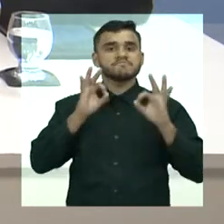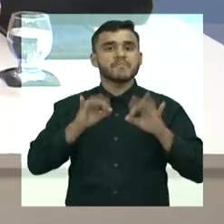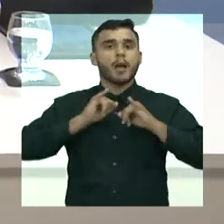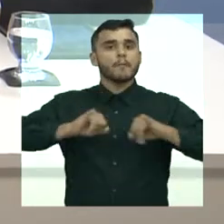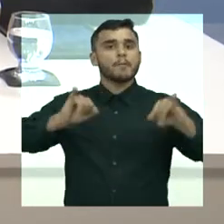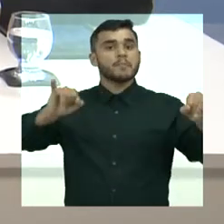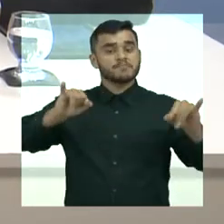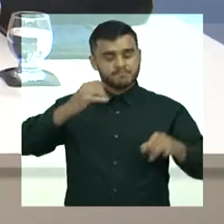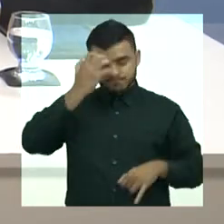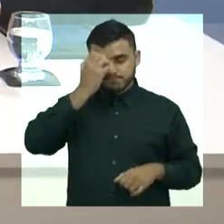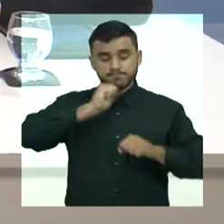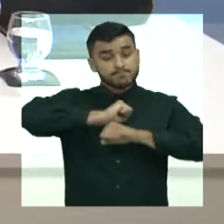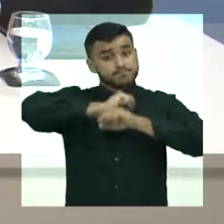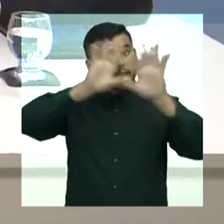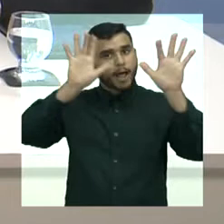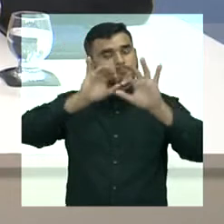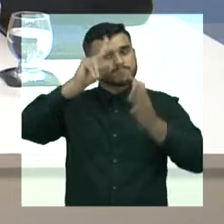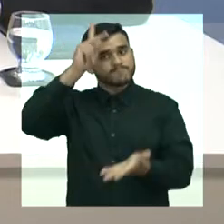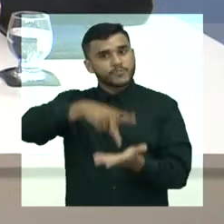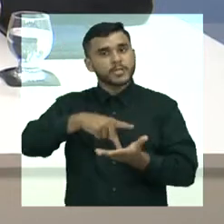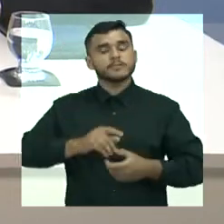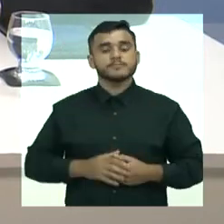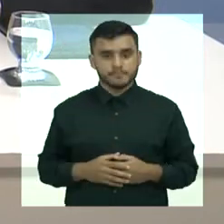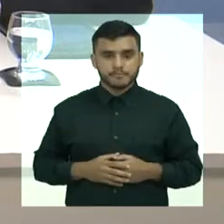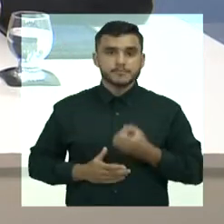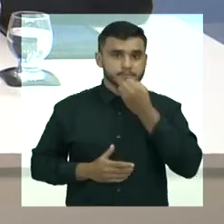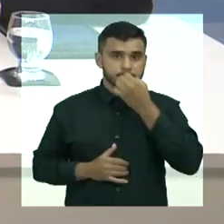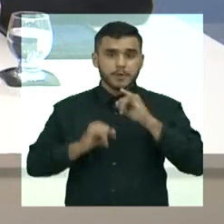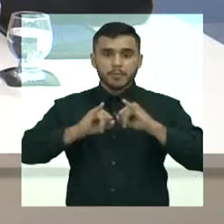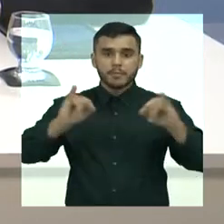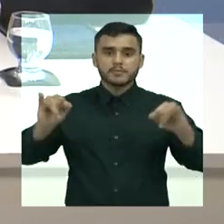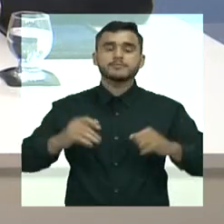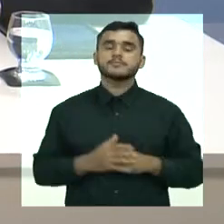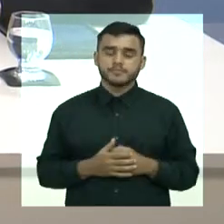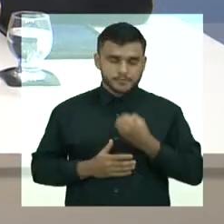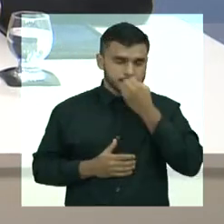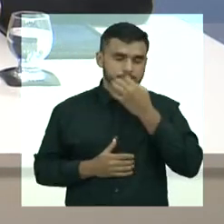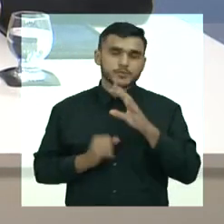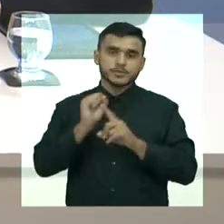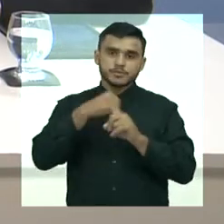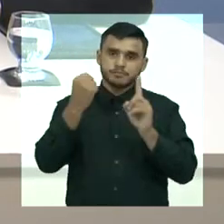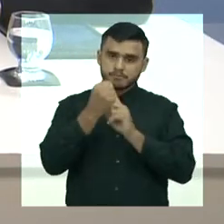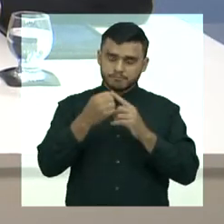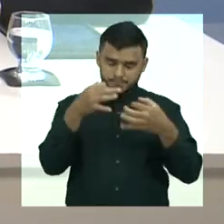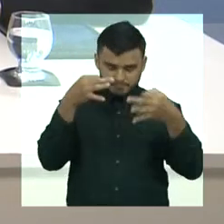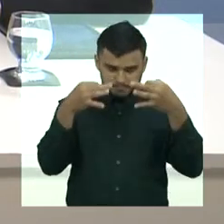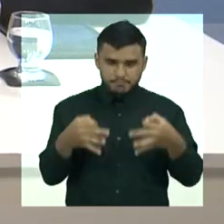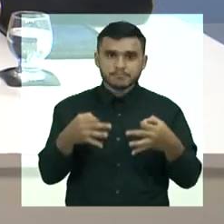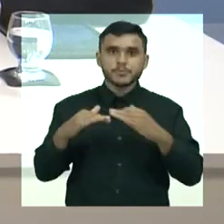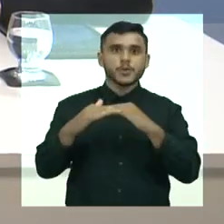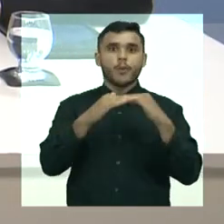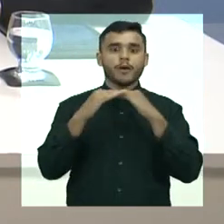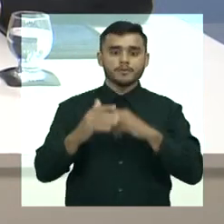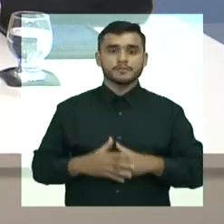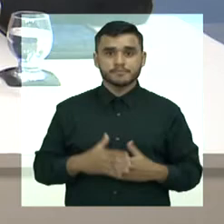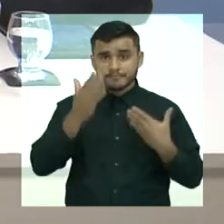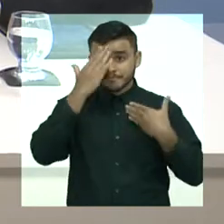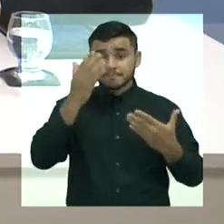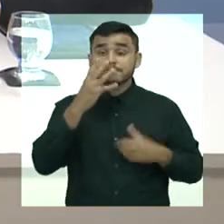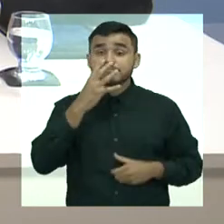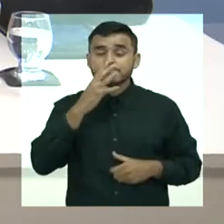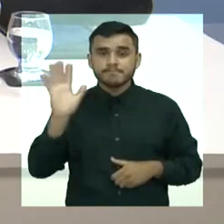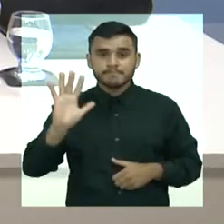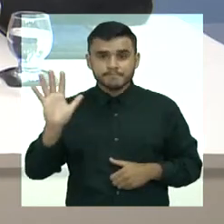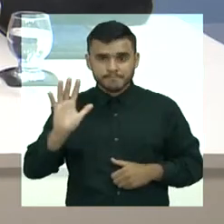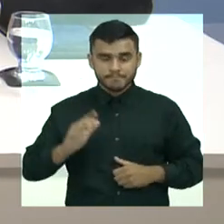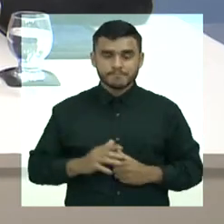verdadeira e que você possa, então, estar aí com esta boa formação de opinião, colaborando para uma sociedade justa e equilibrada. Obrigado pela audiência,